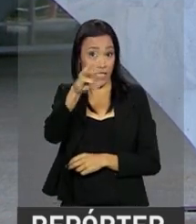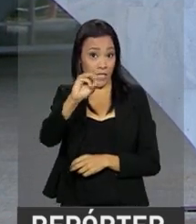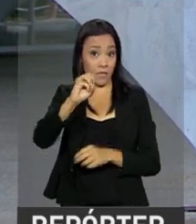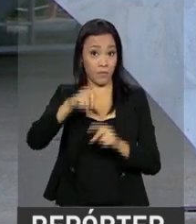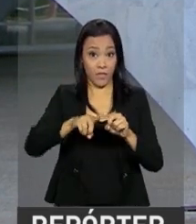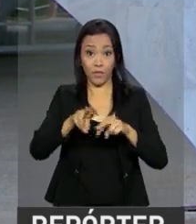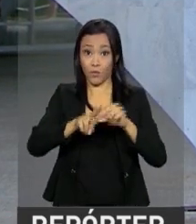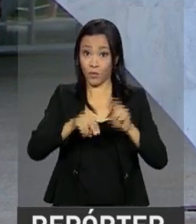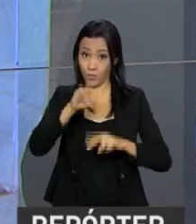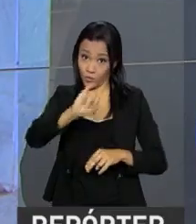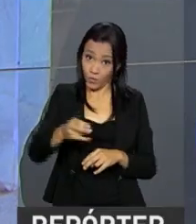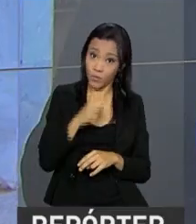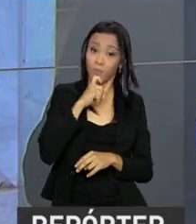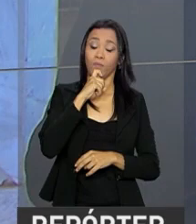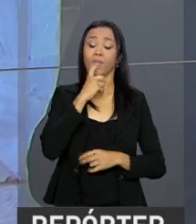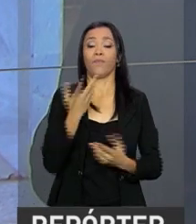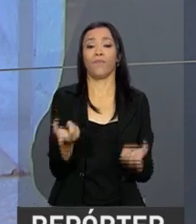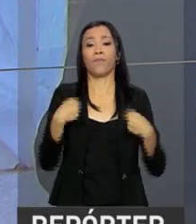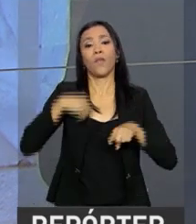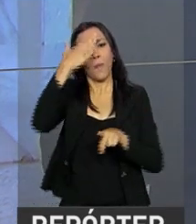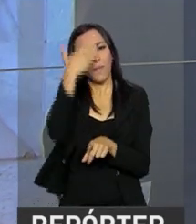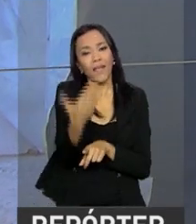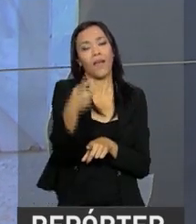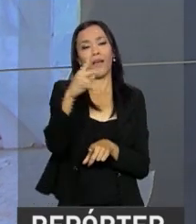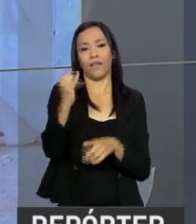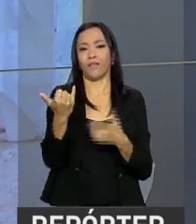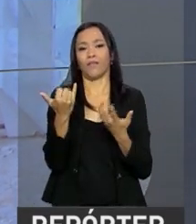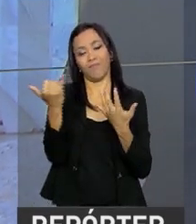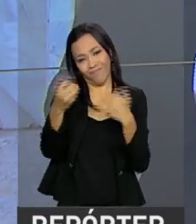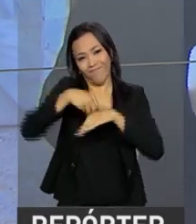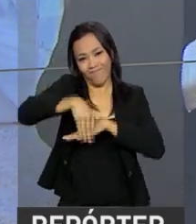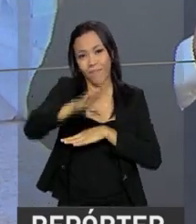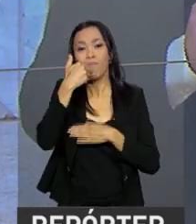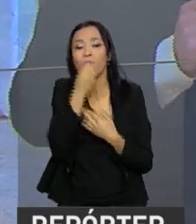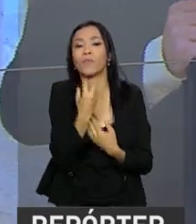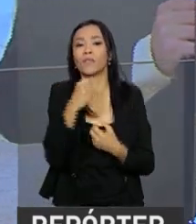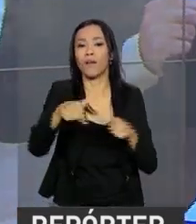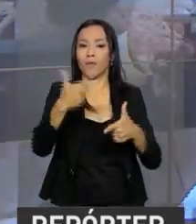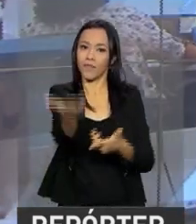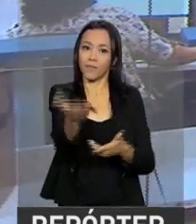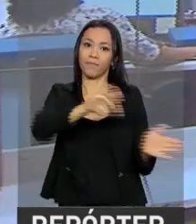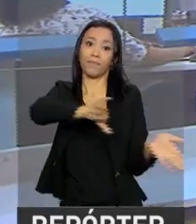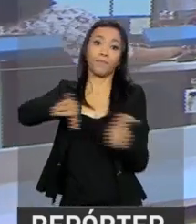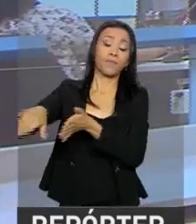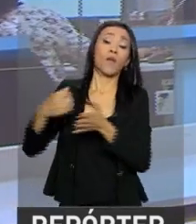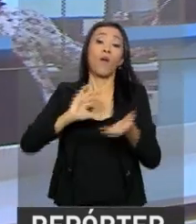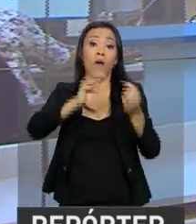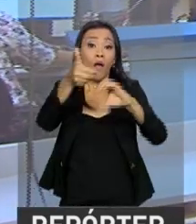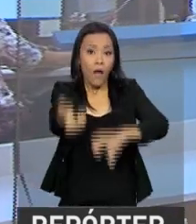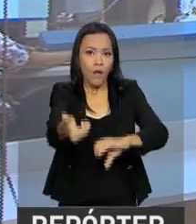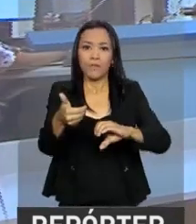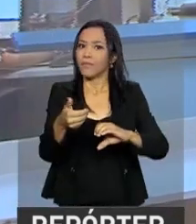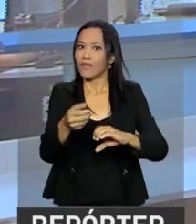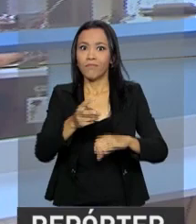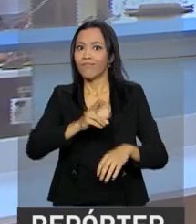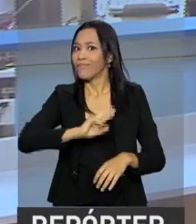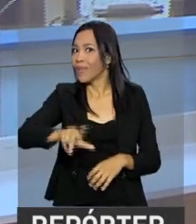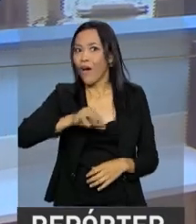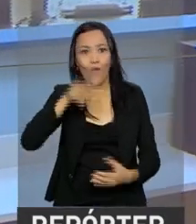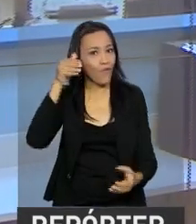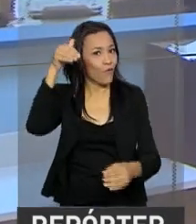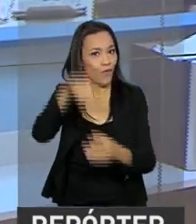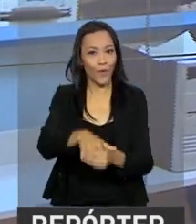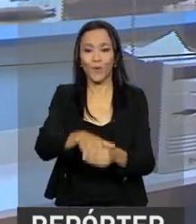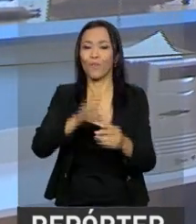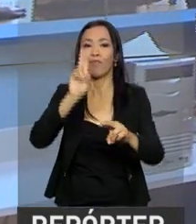Luiz, volto com você. Obrigado, João Pedro, pelas informações. Bom trabalho para você. E o Congresso Nacional não votou, por falta de